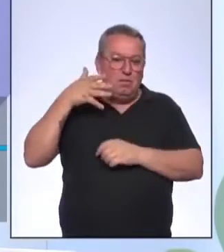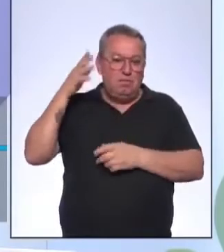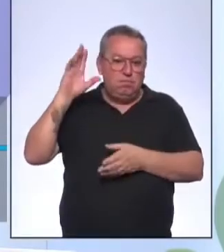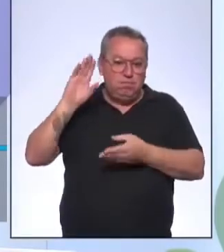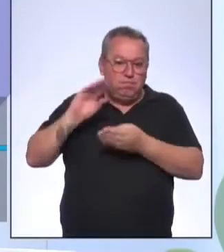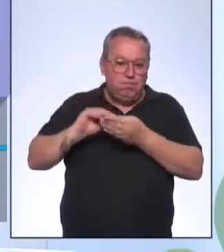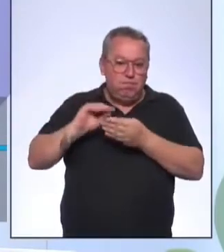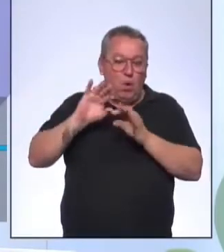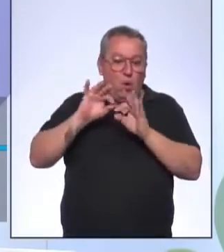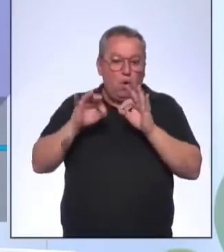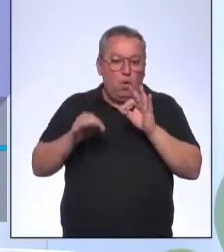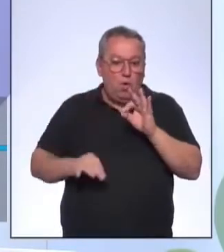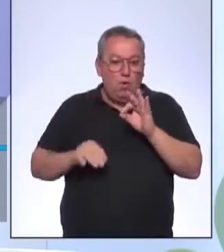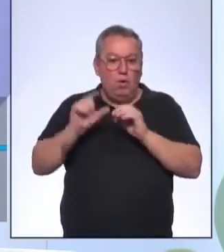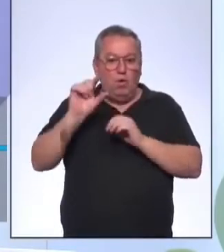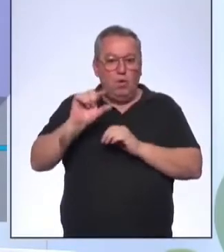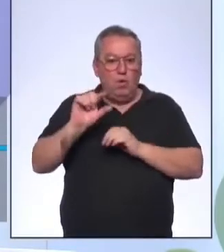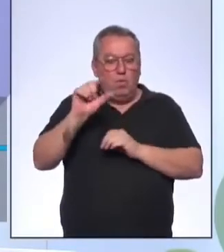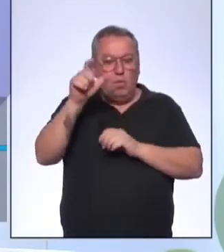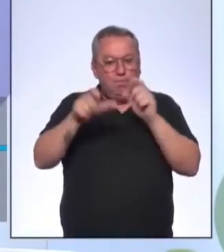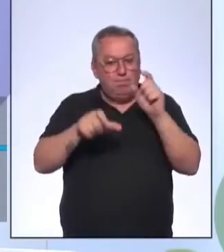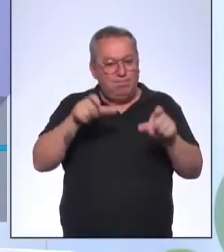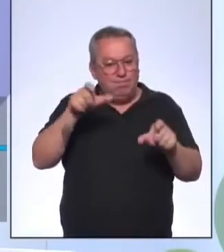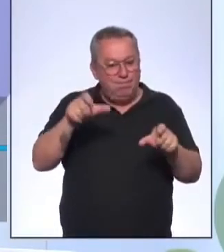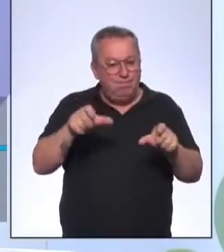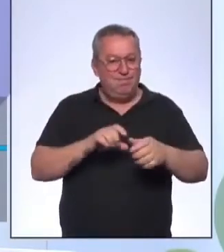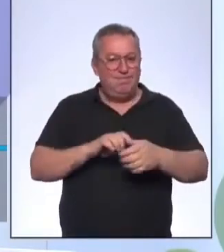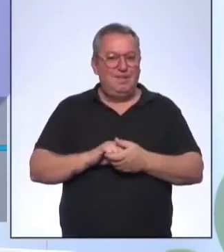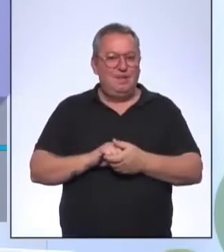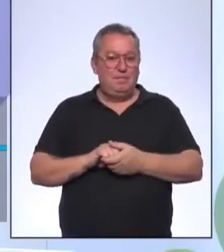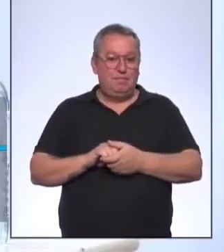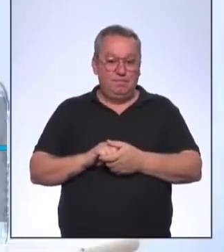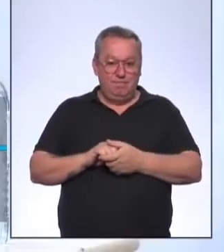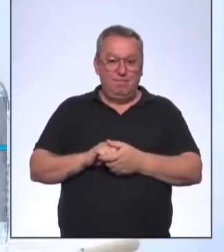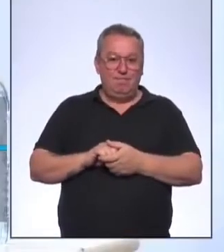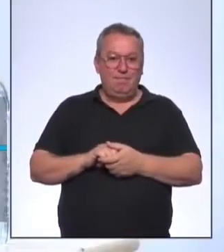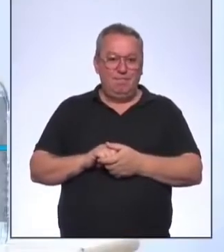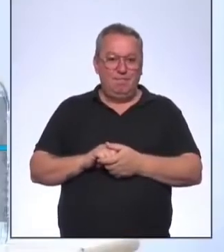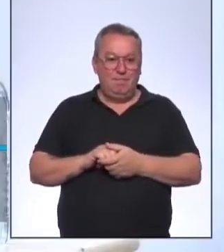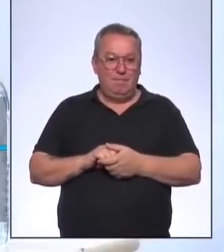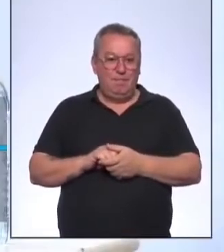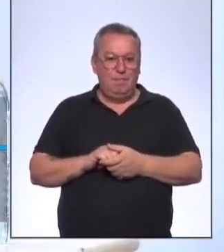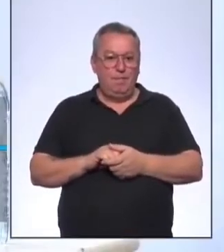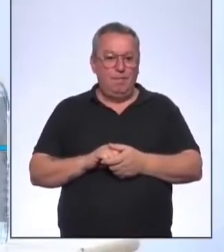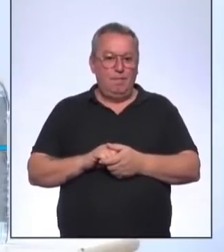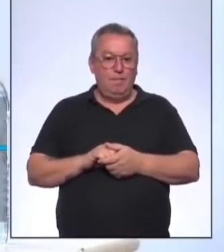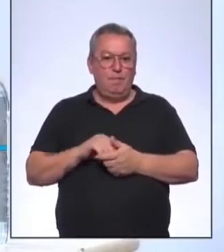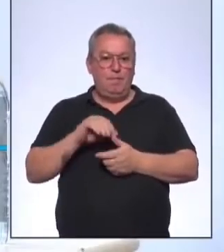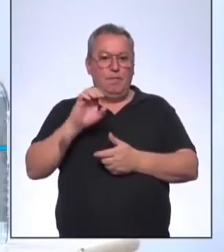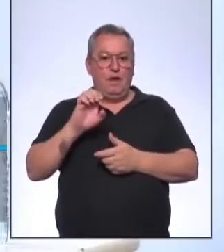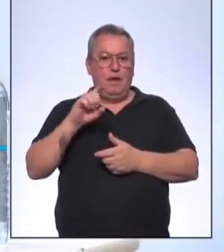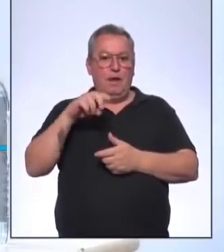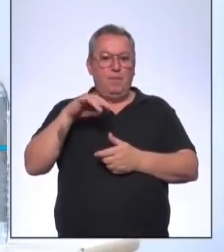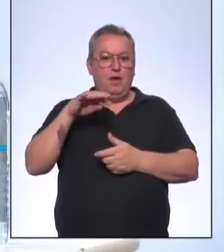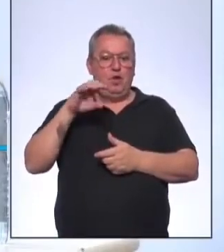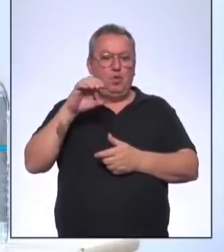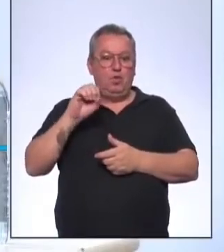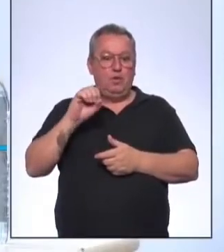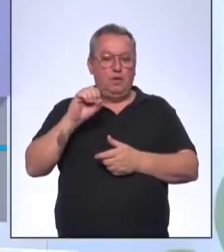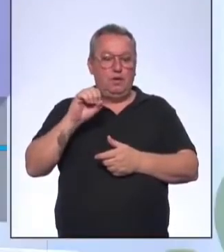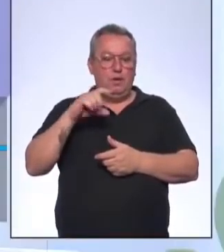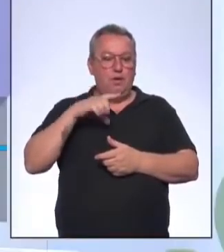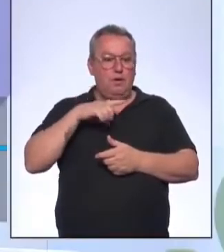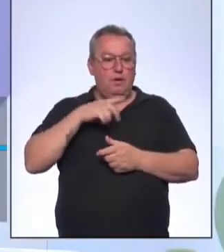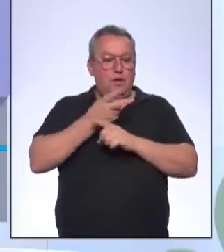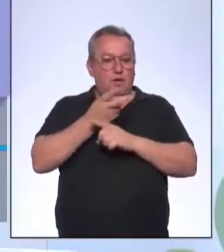curta ou longa com poucos personagens Ah tá os elementos da narrativa gente